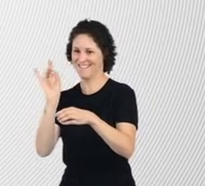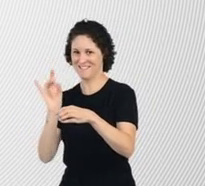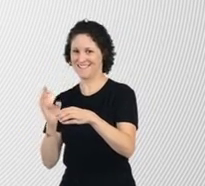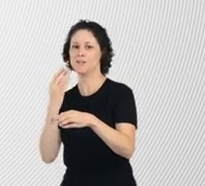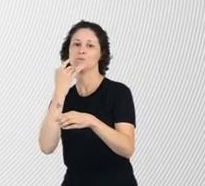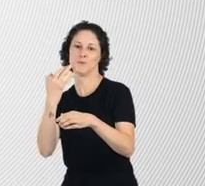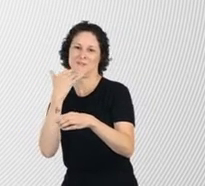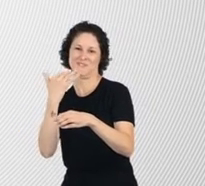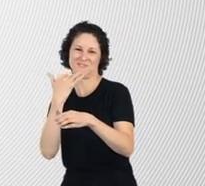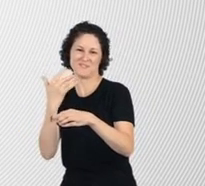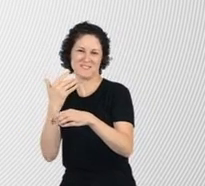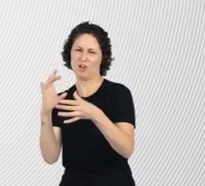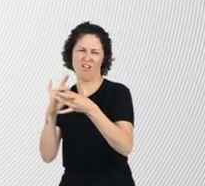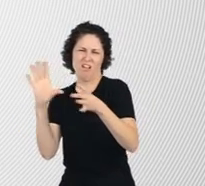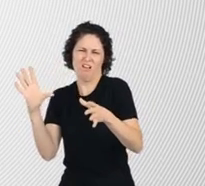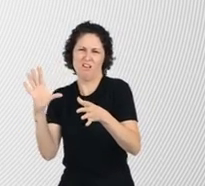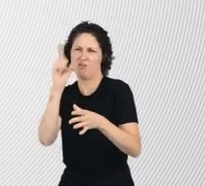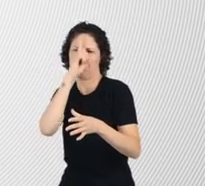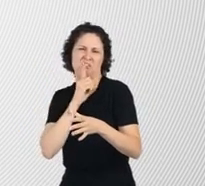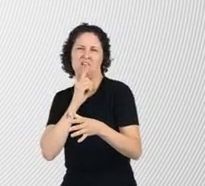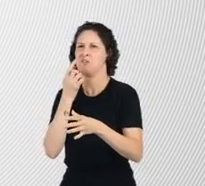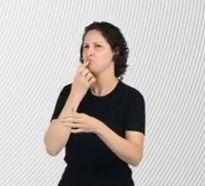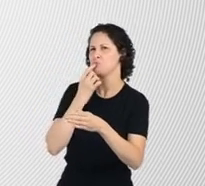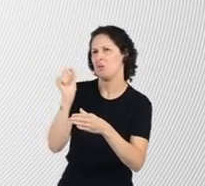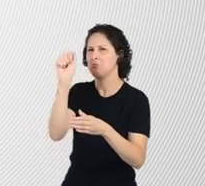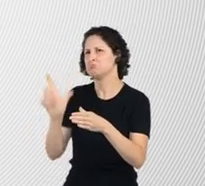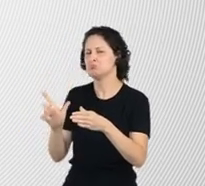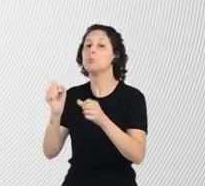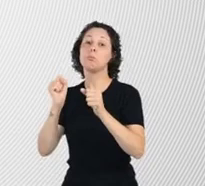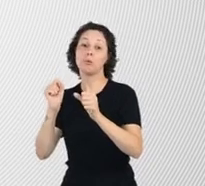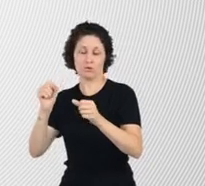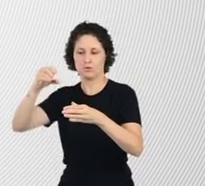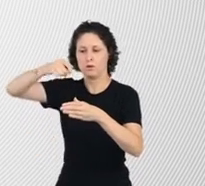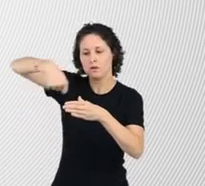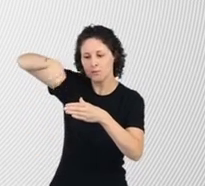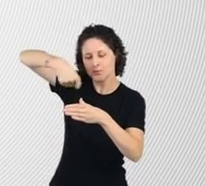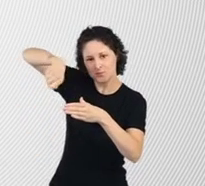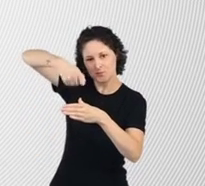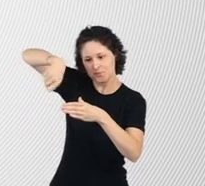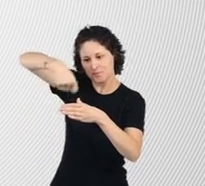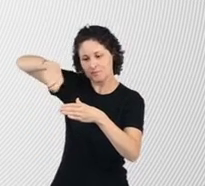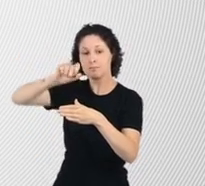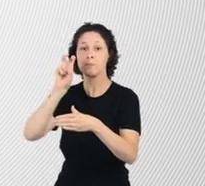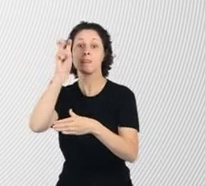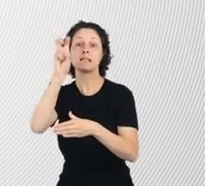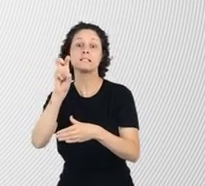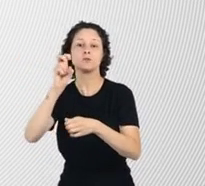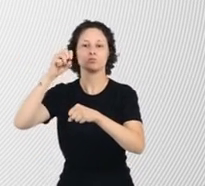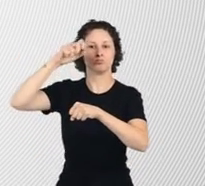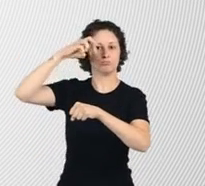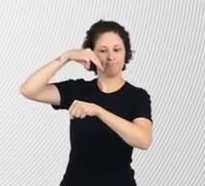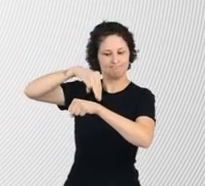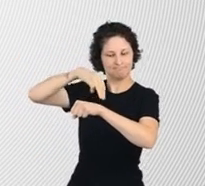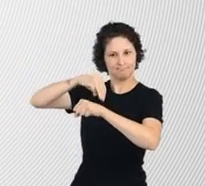acrescentar algumas gotinhas de corante alimentício. Agora, vamos deixar cozinhando por volta de 5 minutos. E vamos ver o que